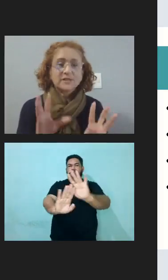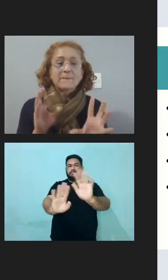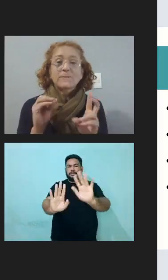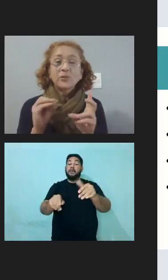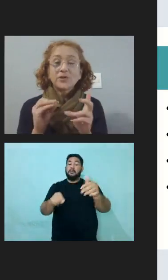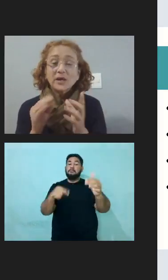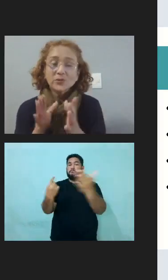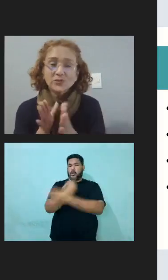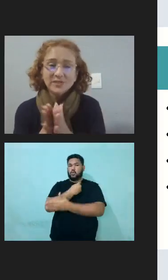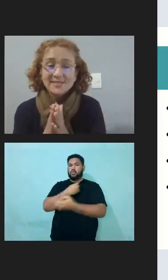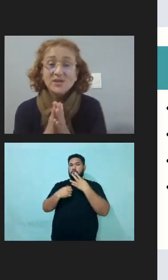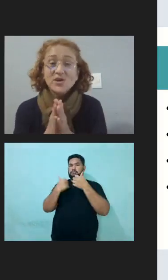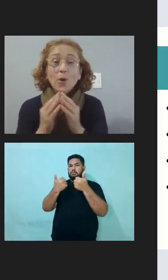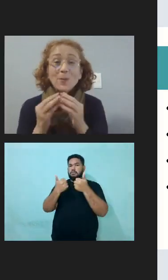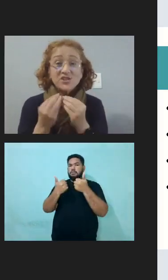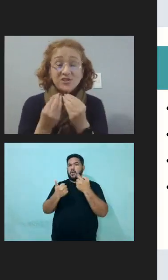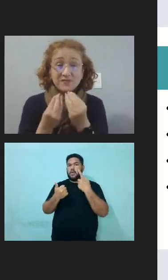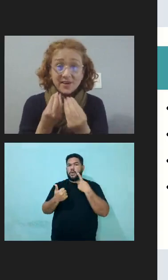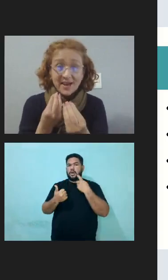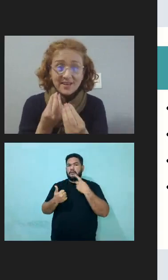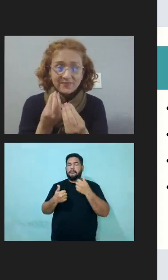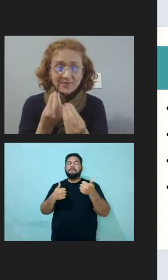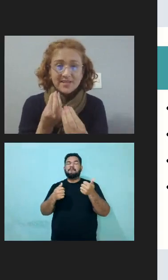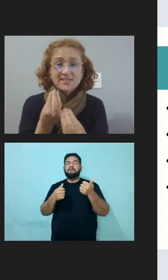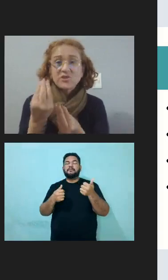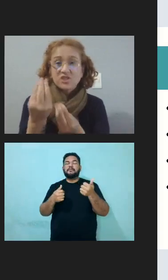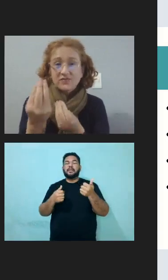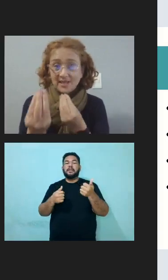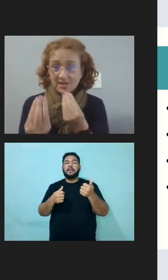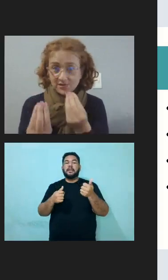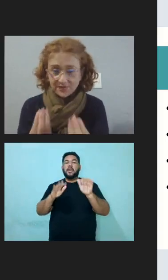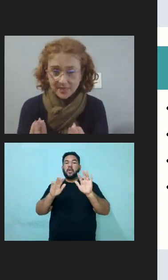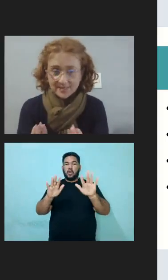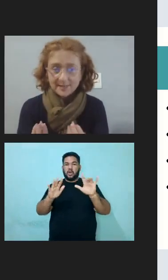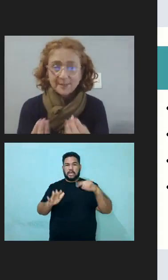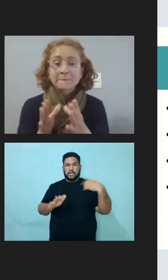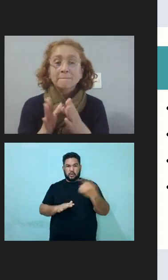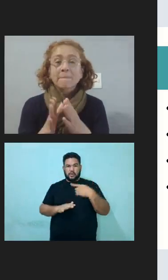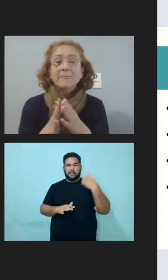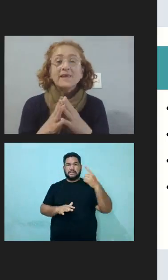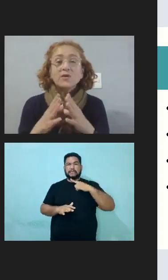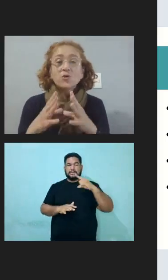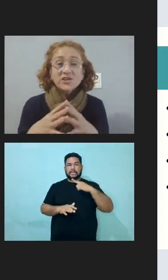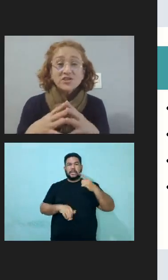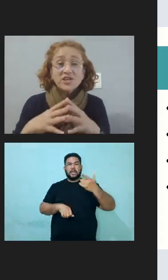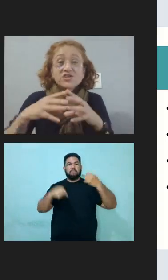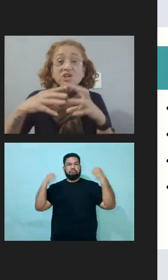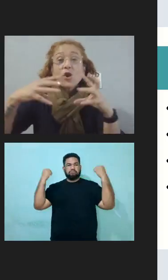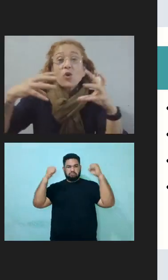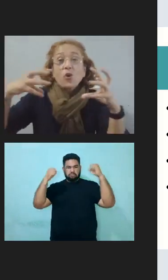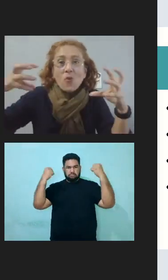pergunta, porque o que acontece? Quando a gente vai fazer uma atividade física, quando a